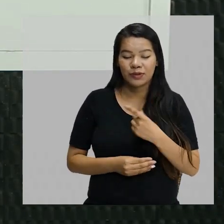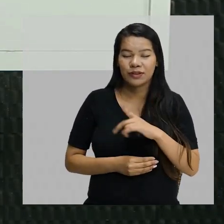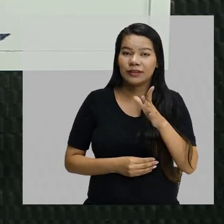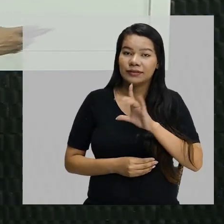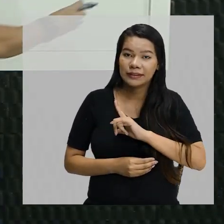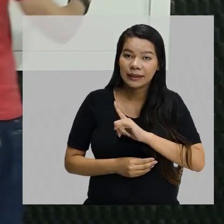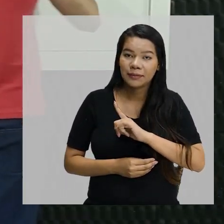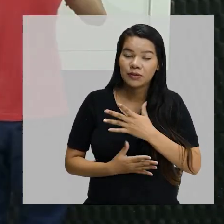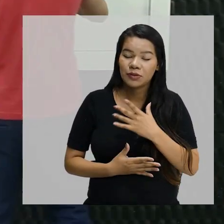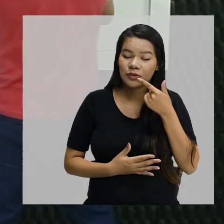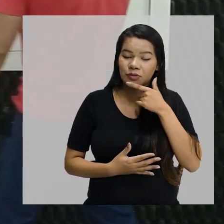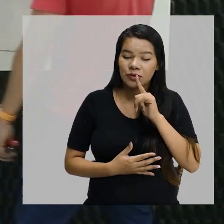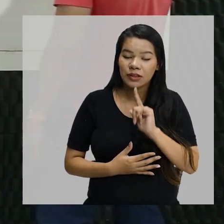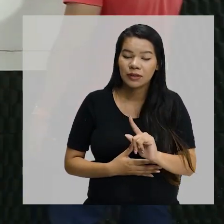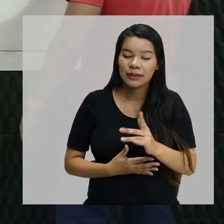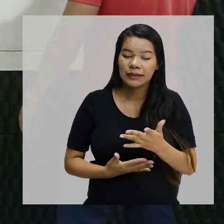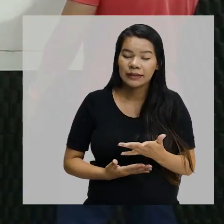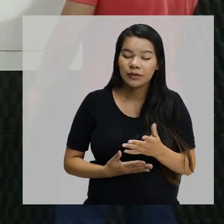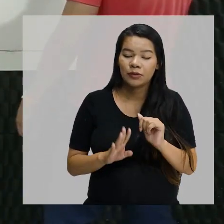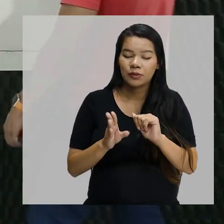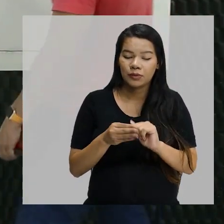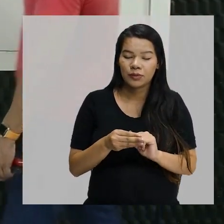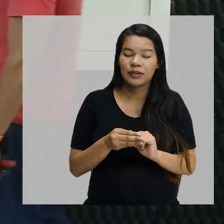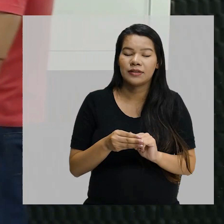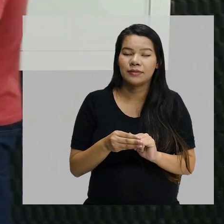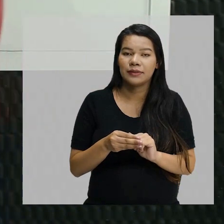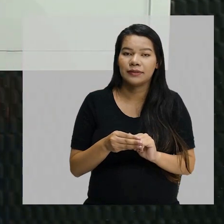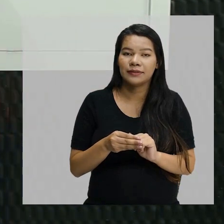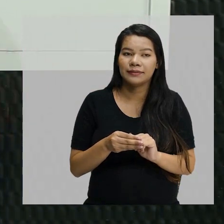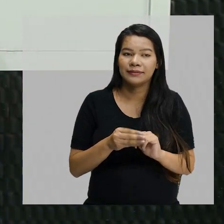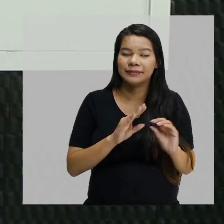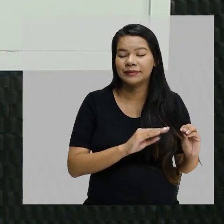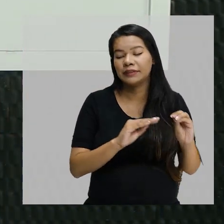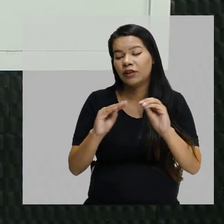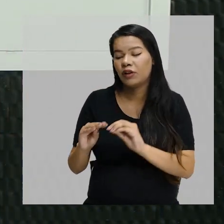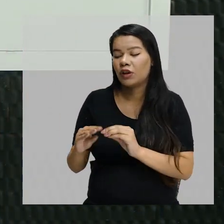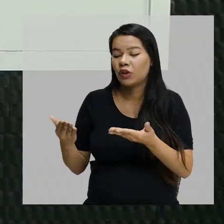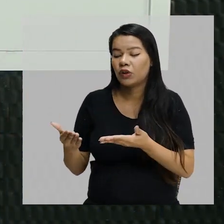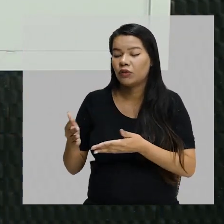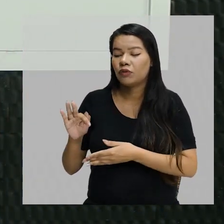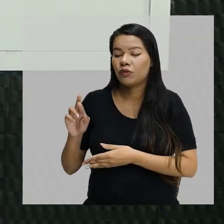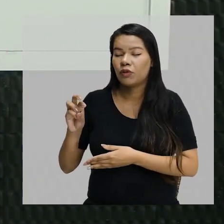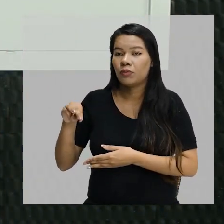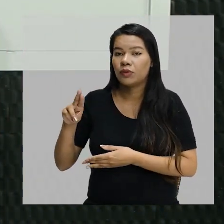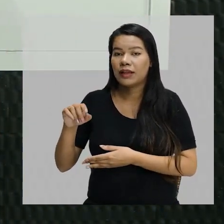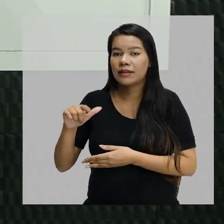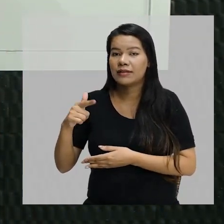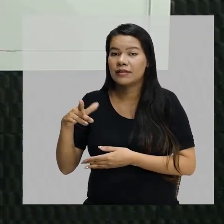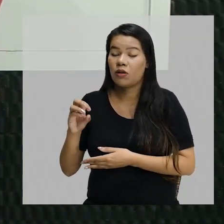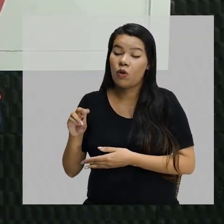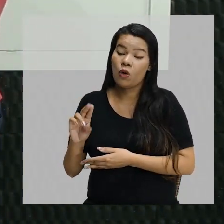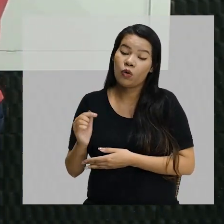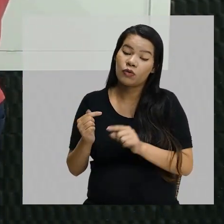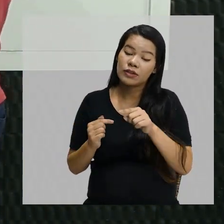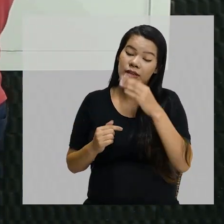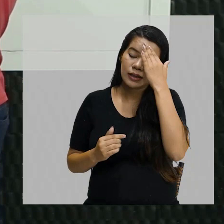vamos adquirir o que nós chamamos de conhecimento aí vem para formulação ou você acredita nele fielmente ou